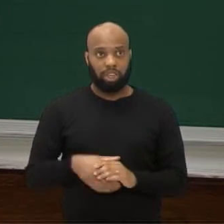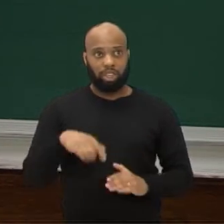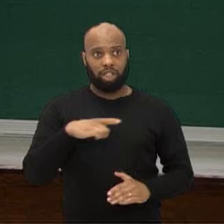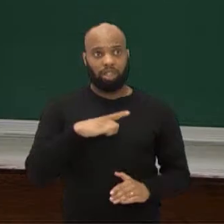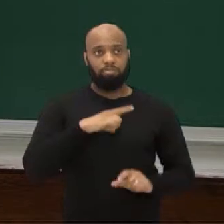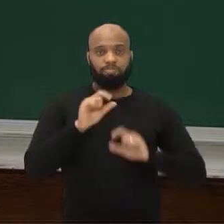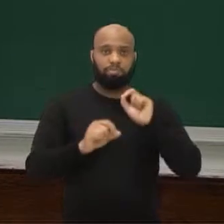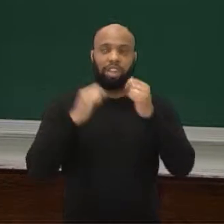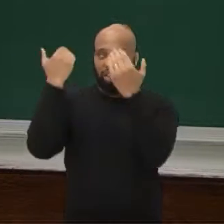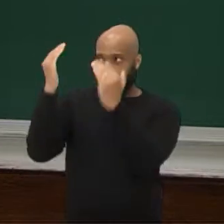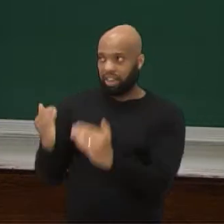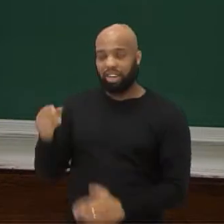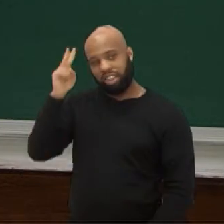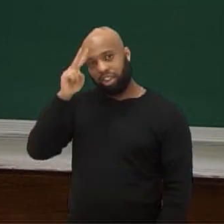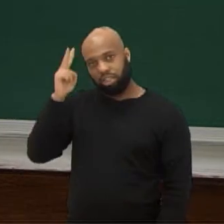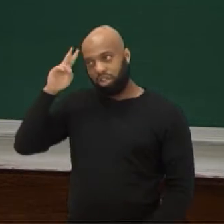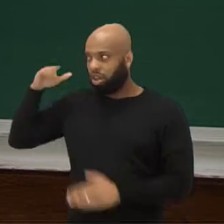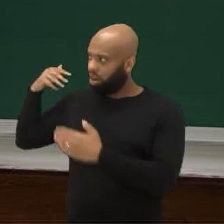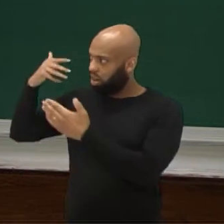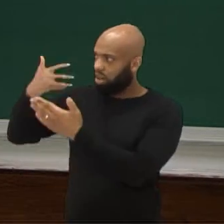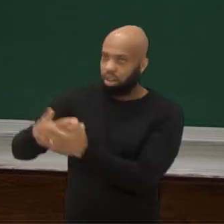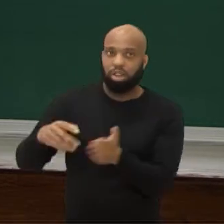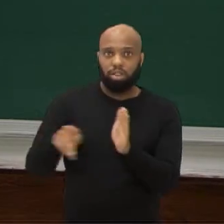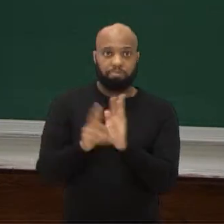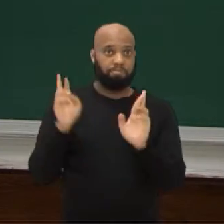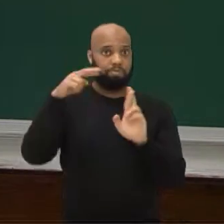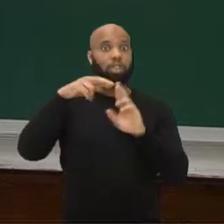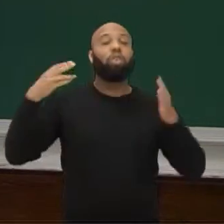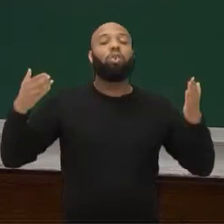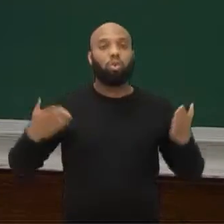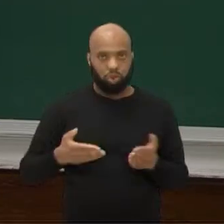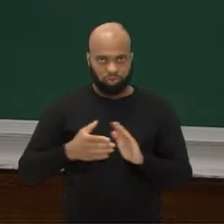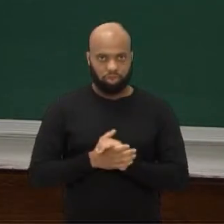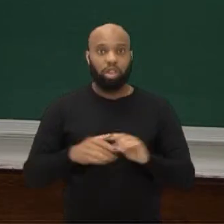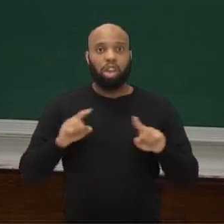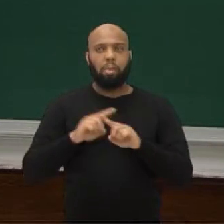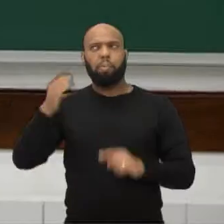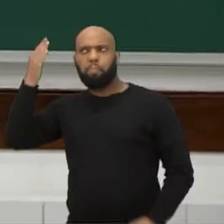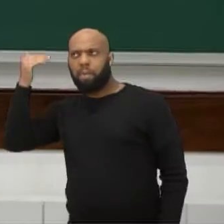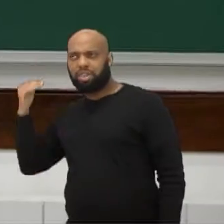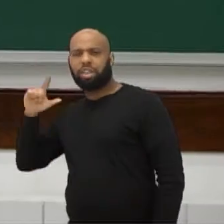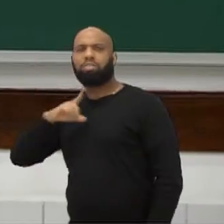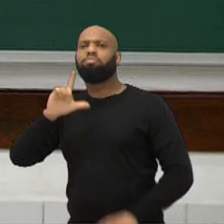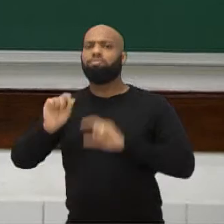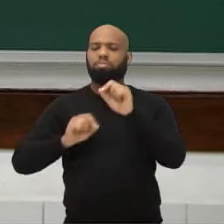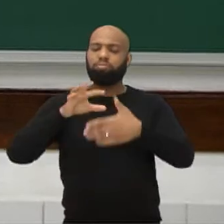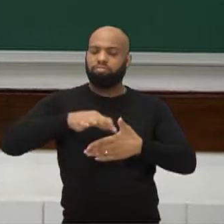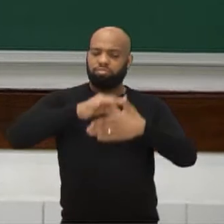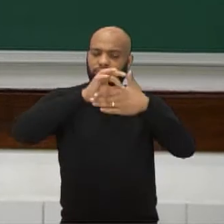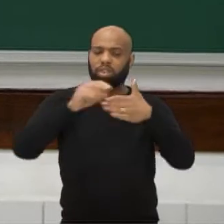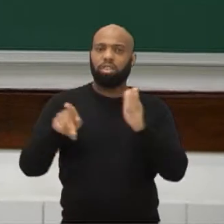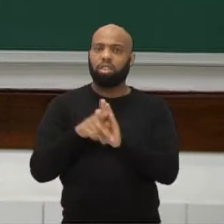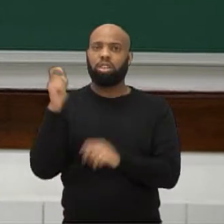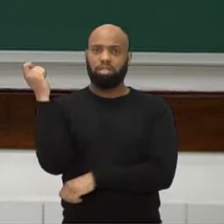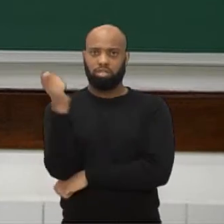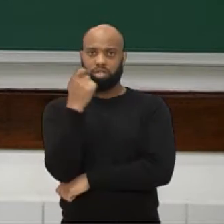estamos analisando a história com as nossas referências hoje. Naquela época, a carne gaúcha, para poder ir